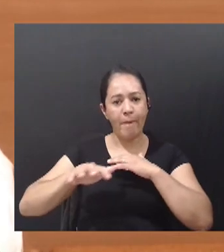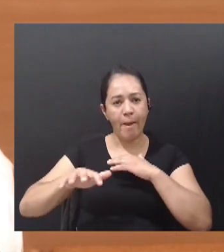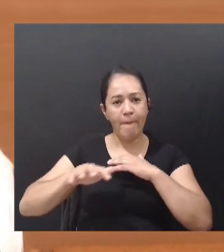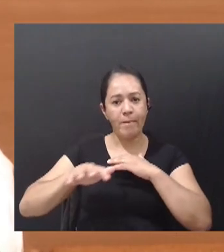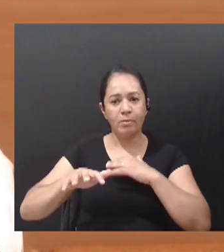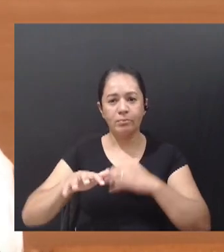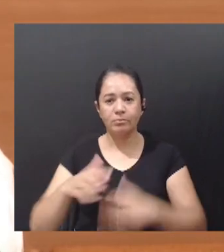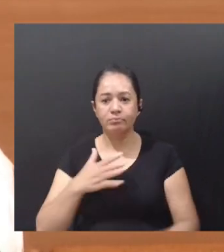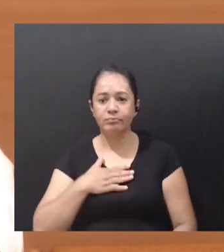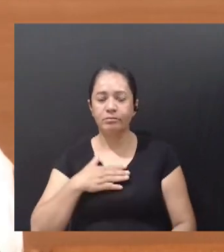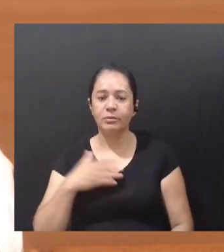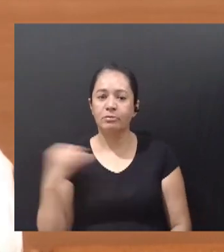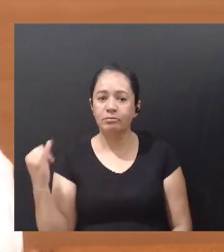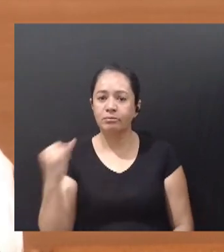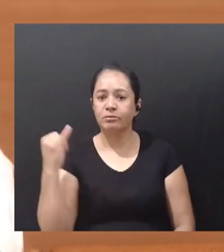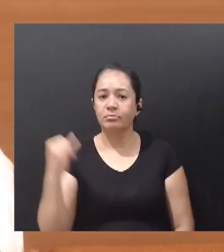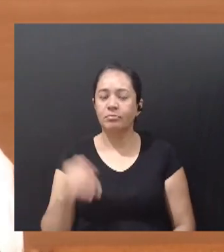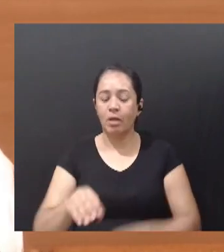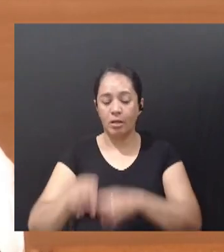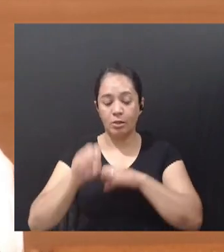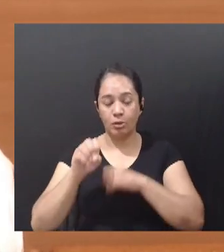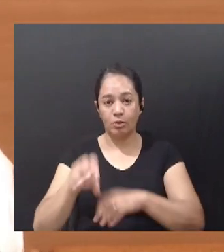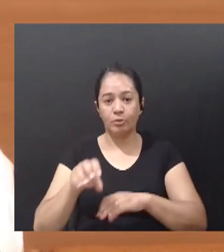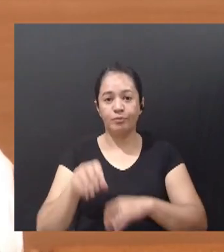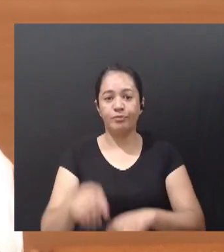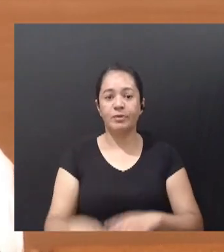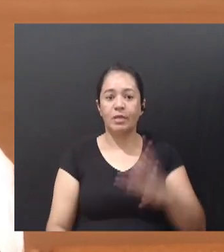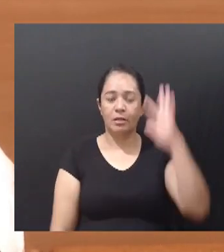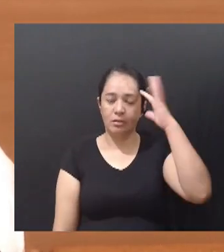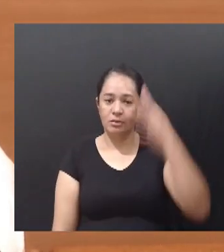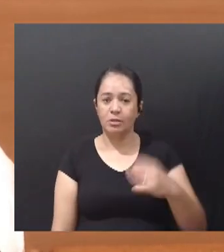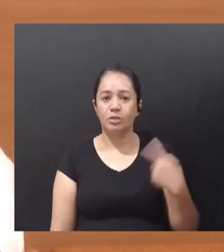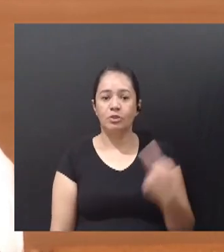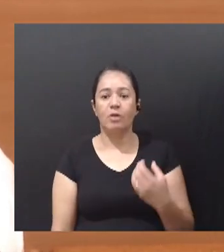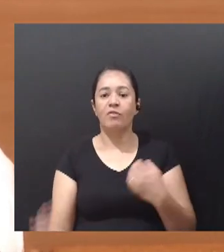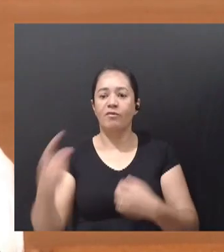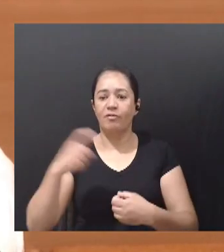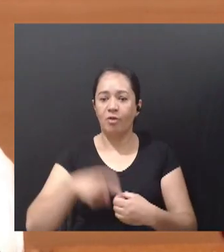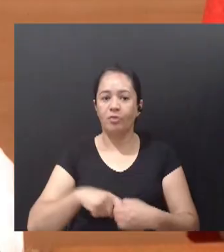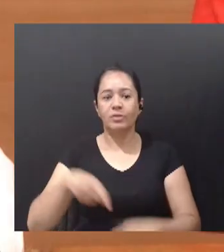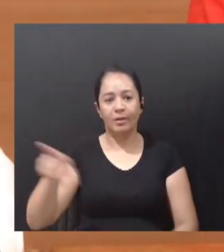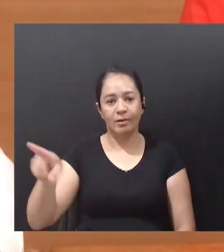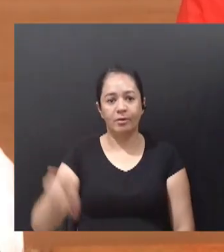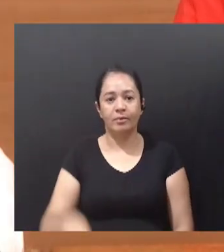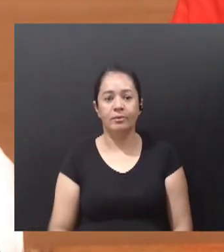importante, educativo, e eu tenho certeza que a gente vai voltar para lá